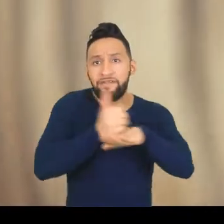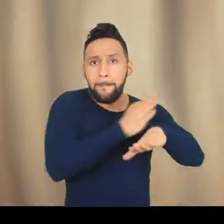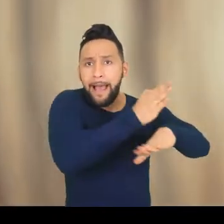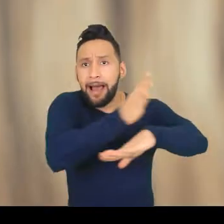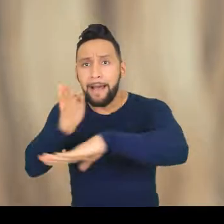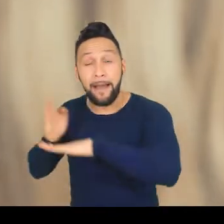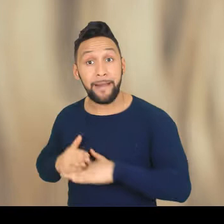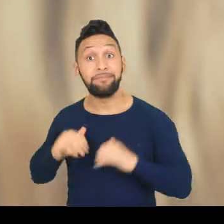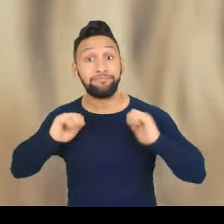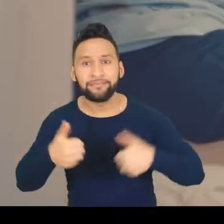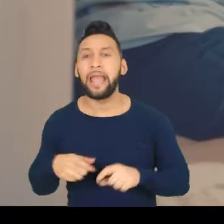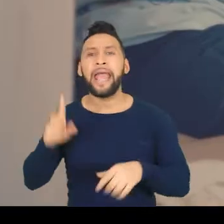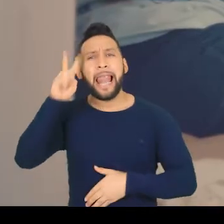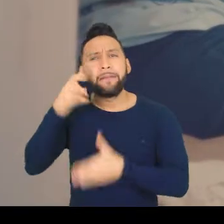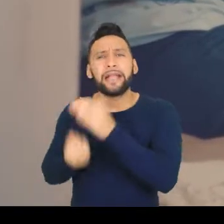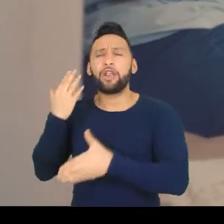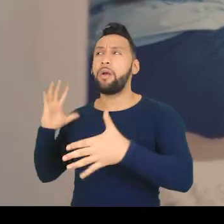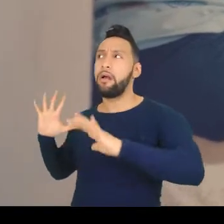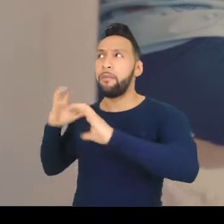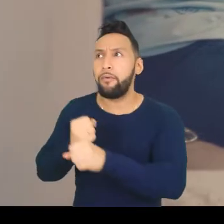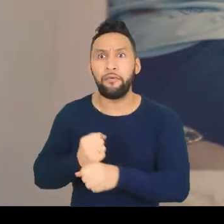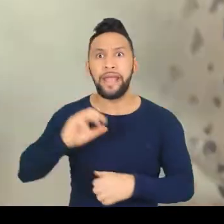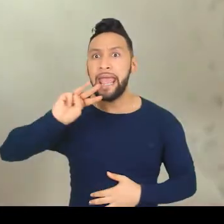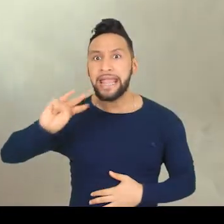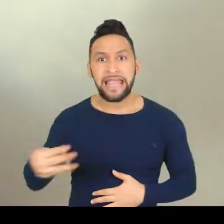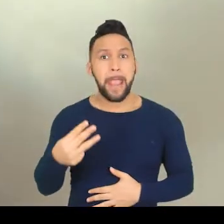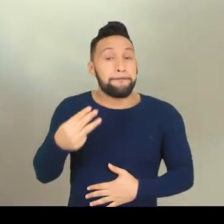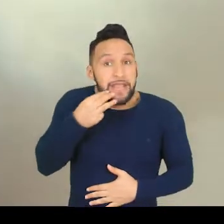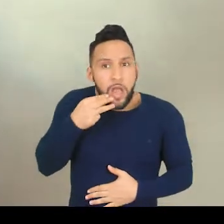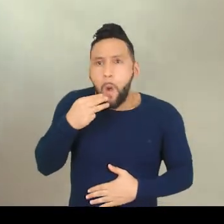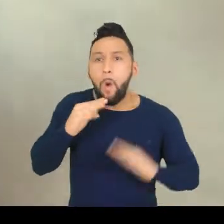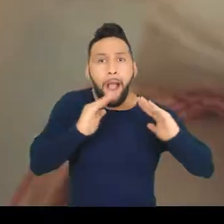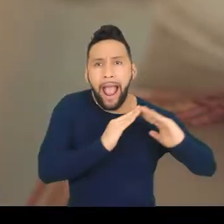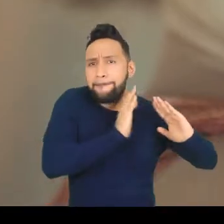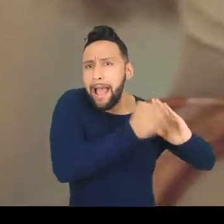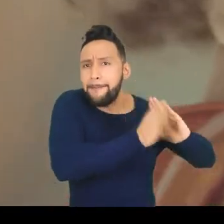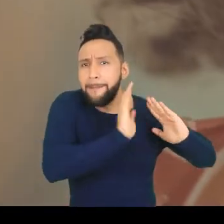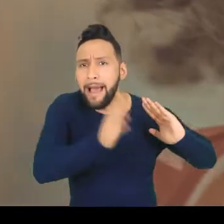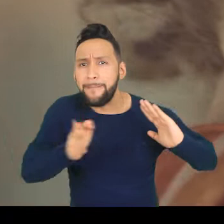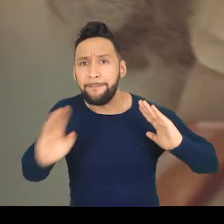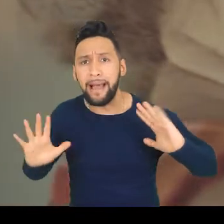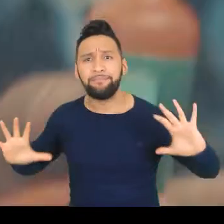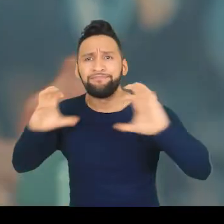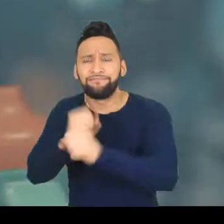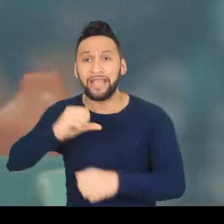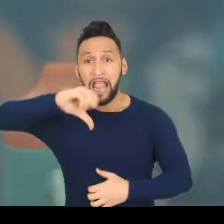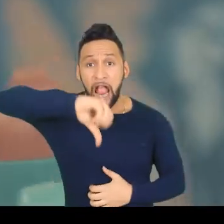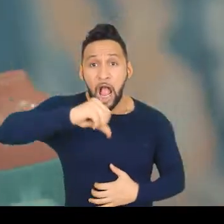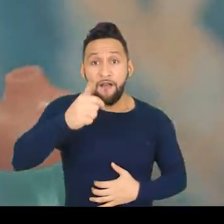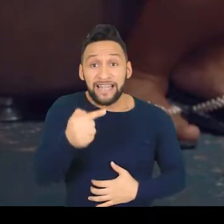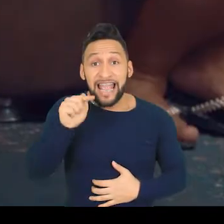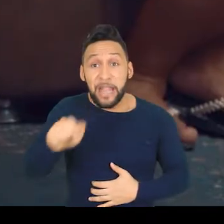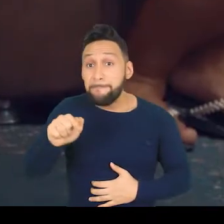a implantação do programa, foram realizadas mais de 3 milhões e 600 mil visitas domiciliares, contemplando mais